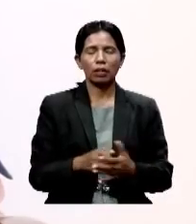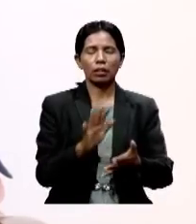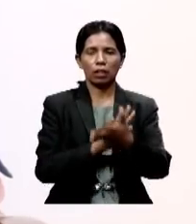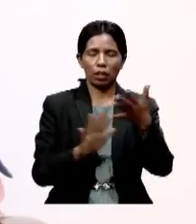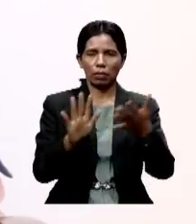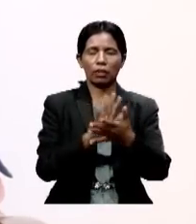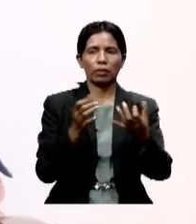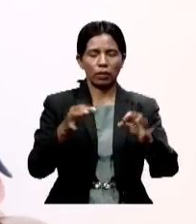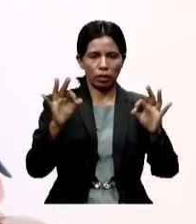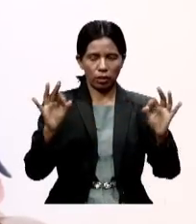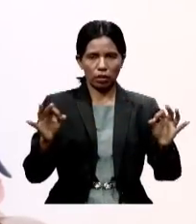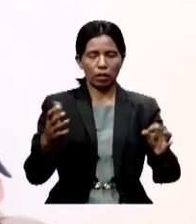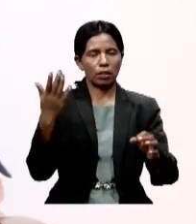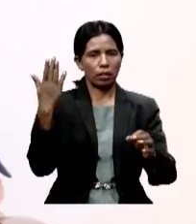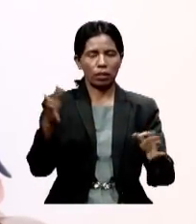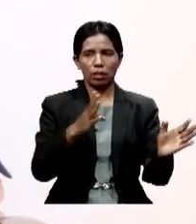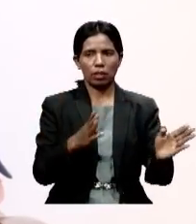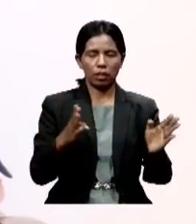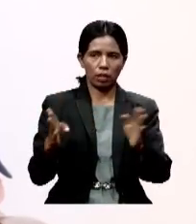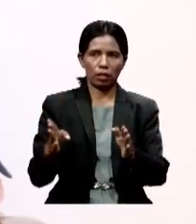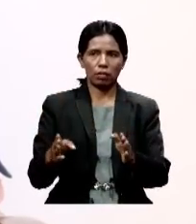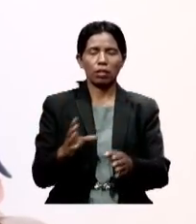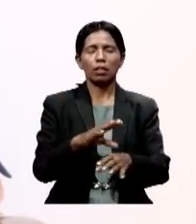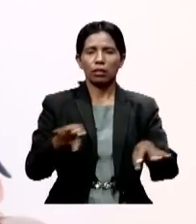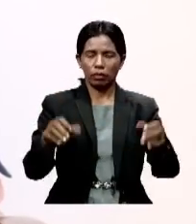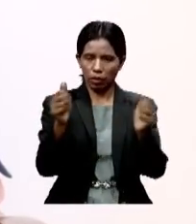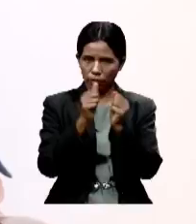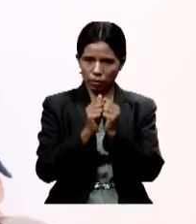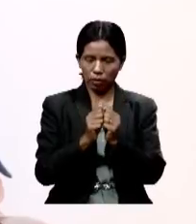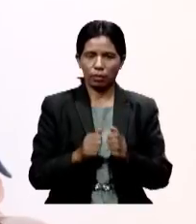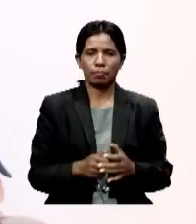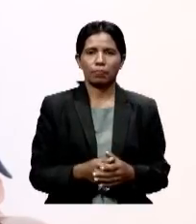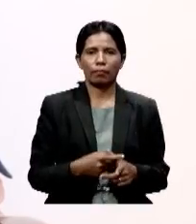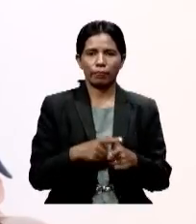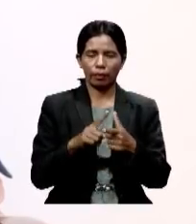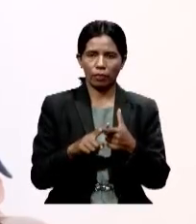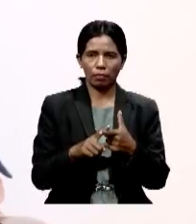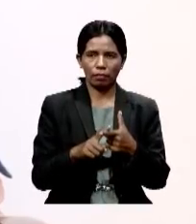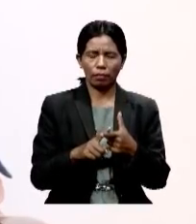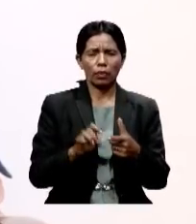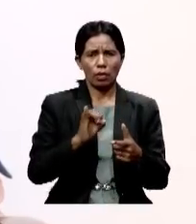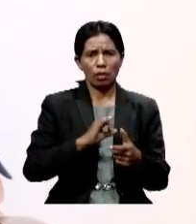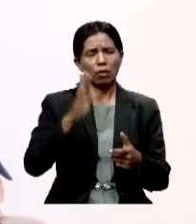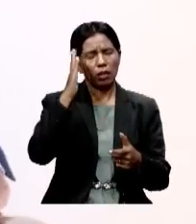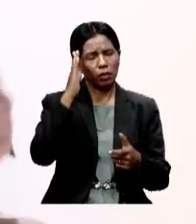ne ia hela fase operasaun. E no